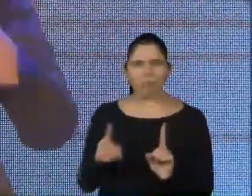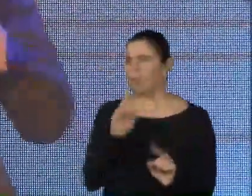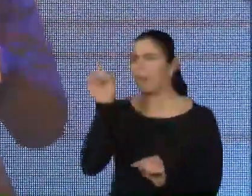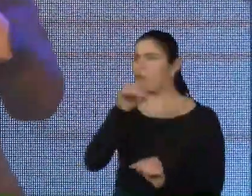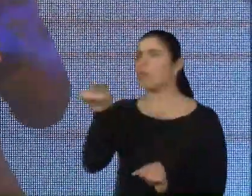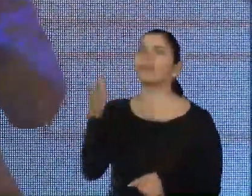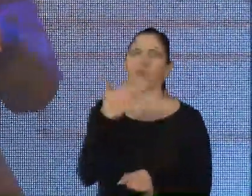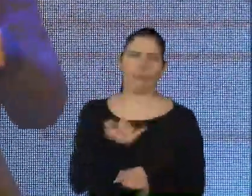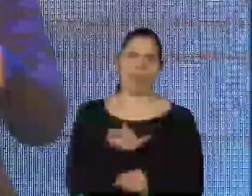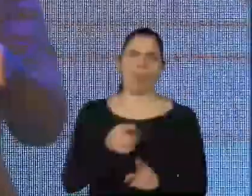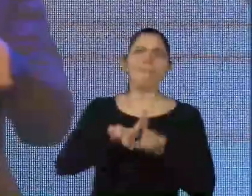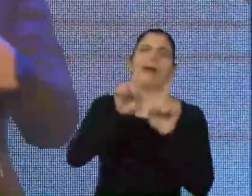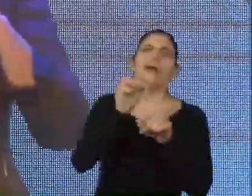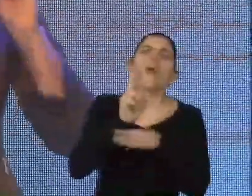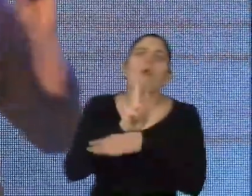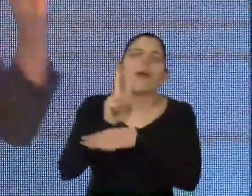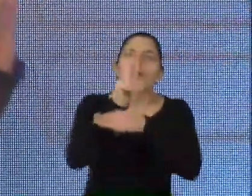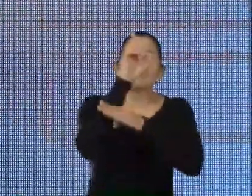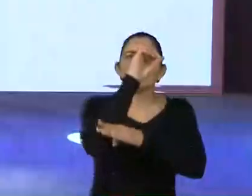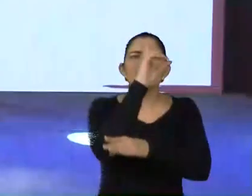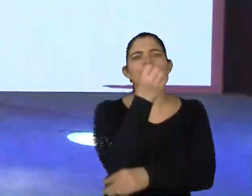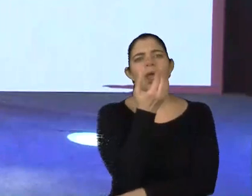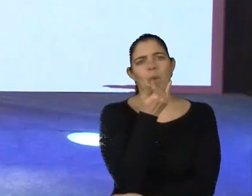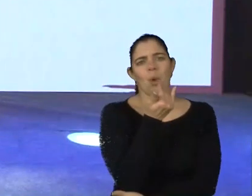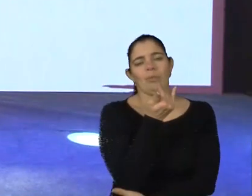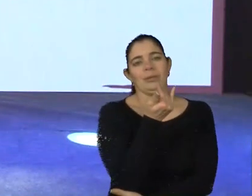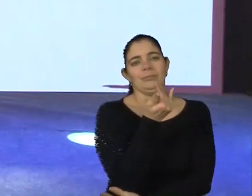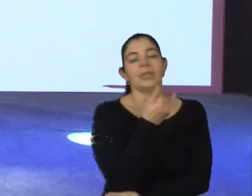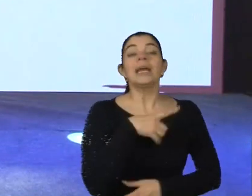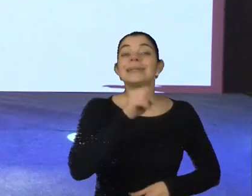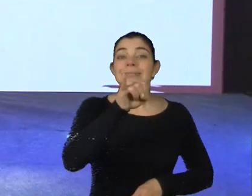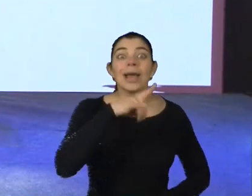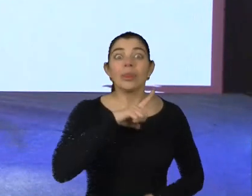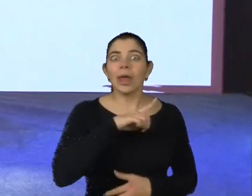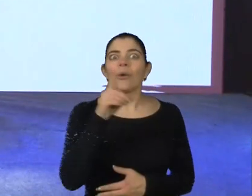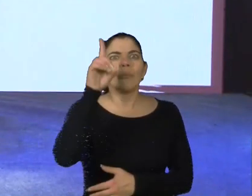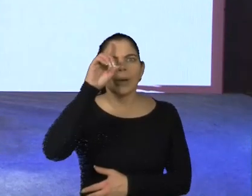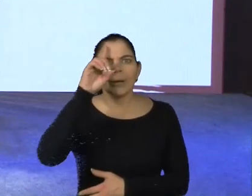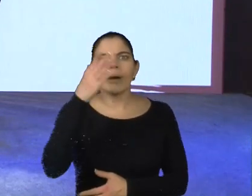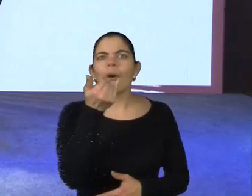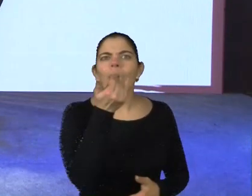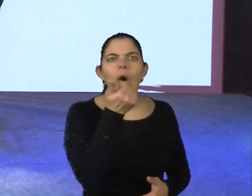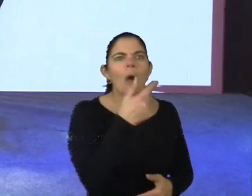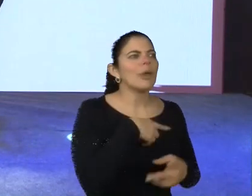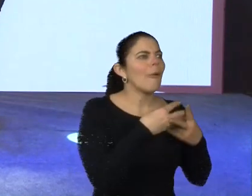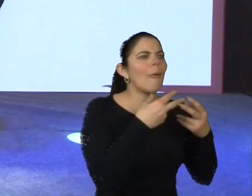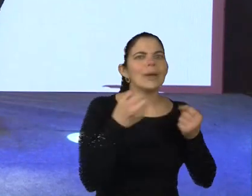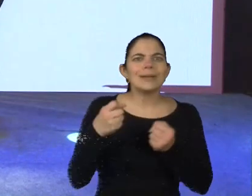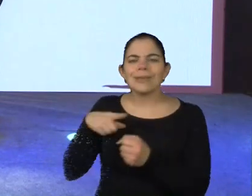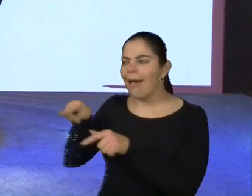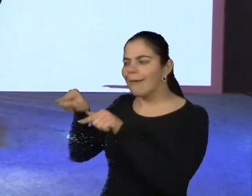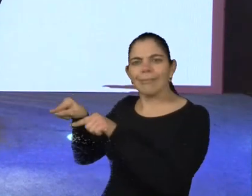eternamente. Mas é a sua rotina alimentar, tá bom? E aí, se eu tenho uma rotina alimentar com muitos alimentos